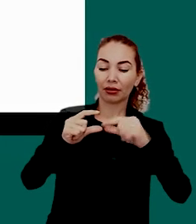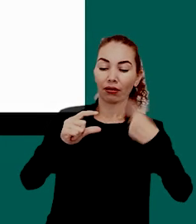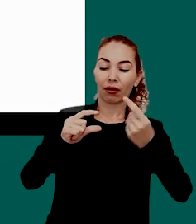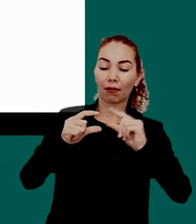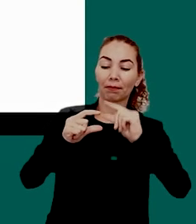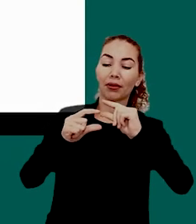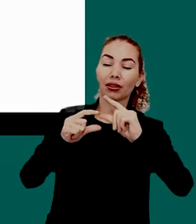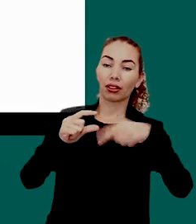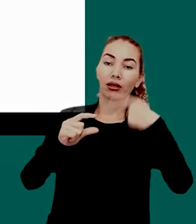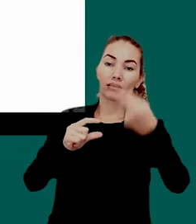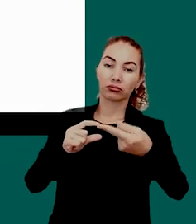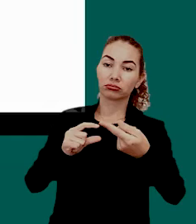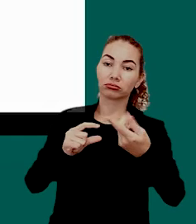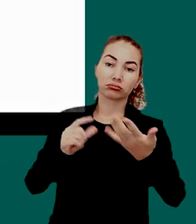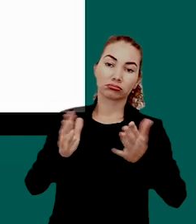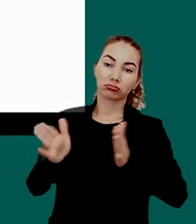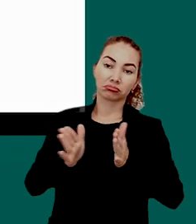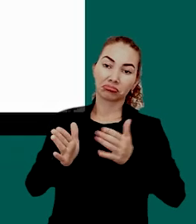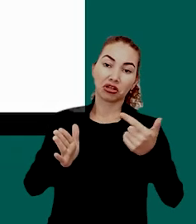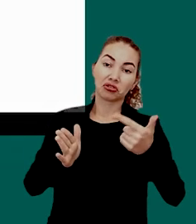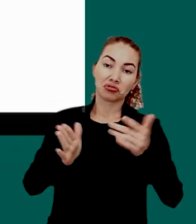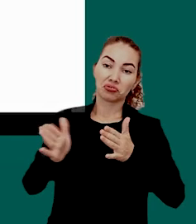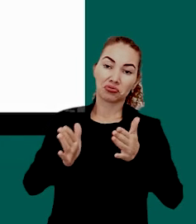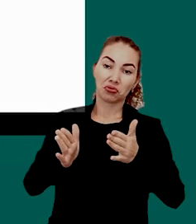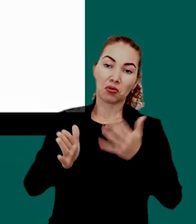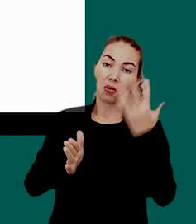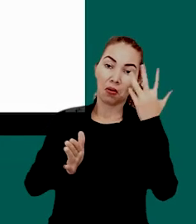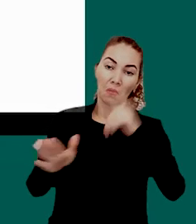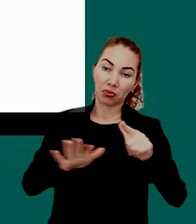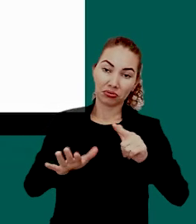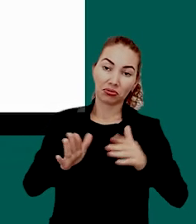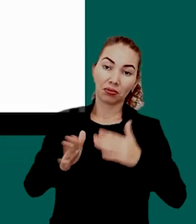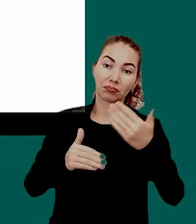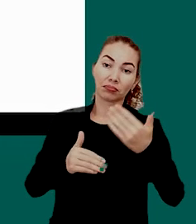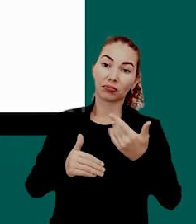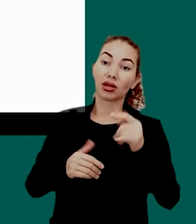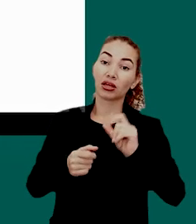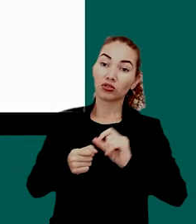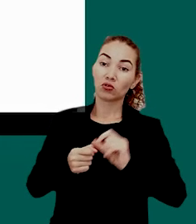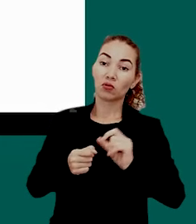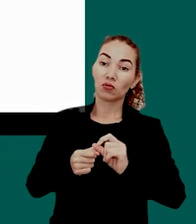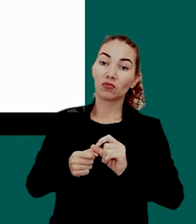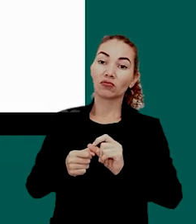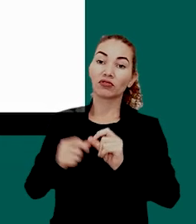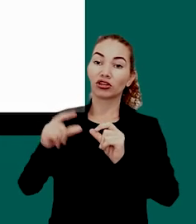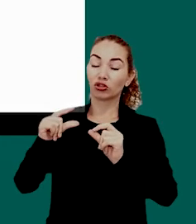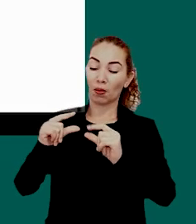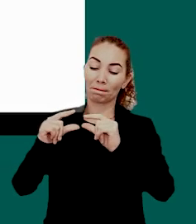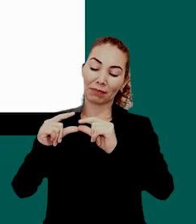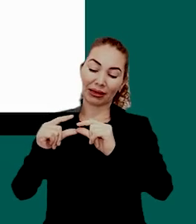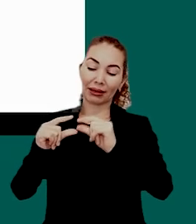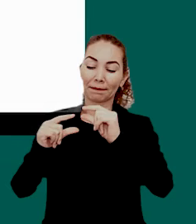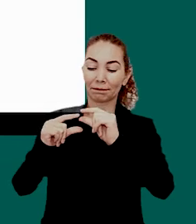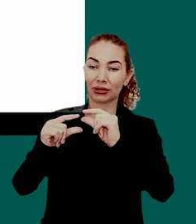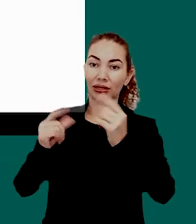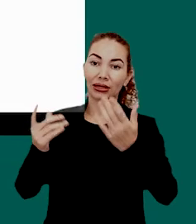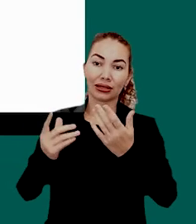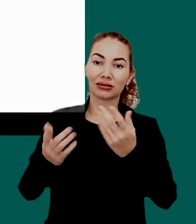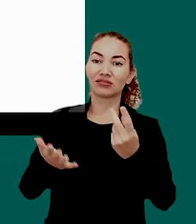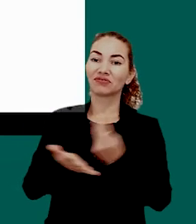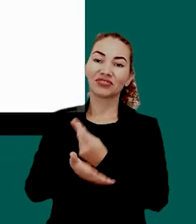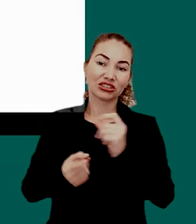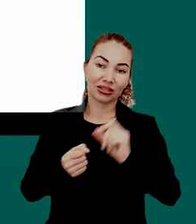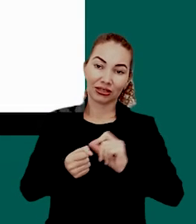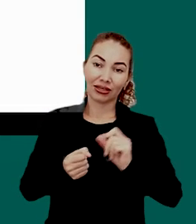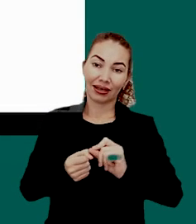metade daqui na segunda dose, né, daqui a algumas semanas, e aí o que se fez foi aplicar meia ampola, ao invés de aplicar metade da dose total,